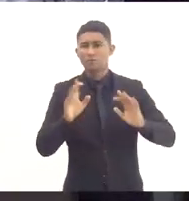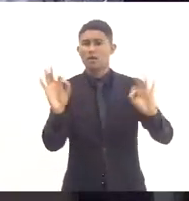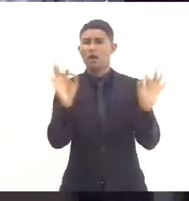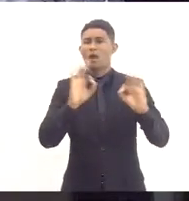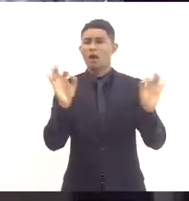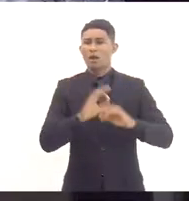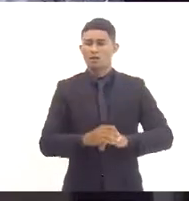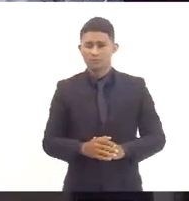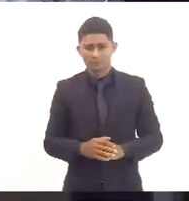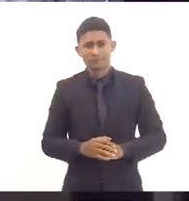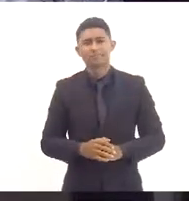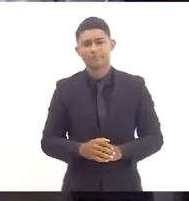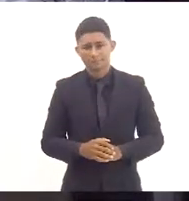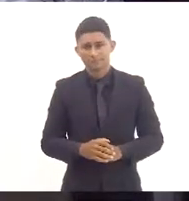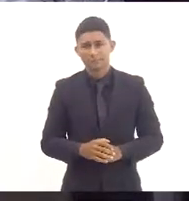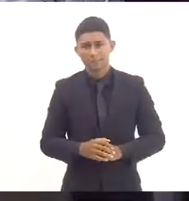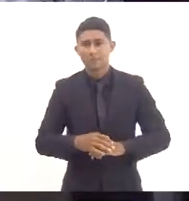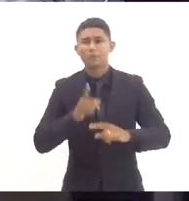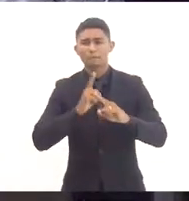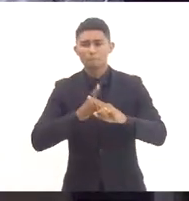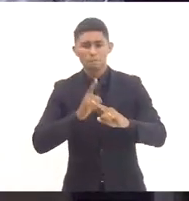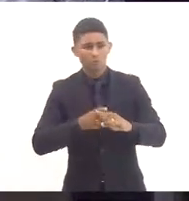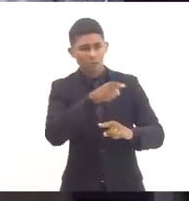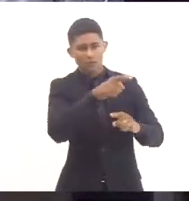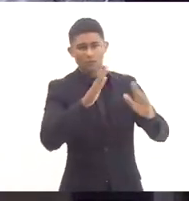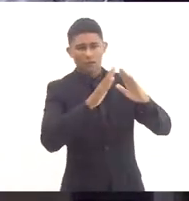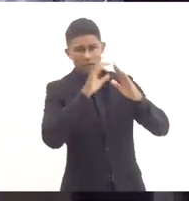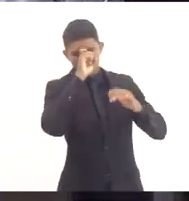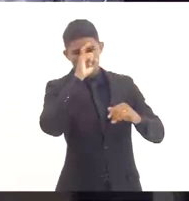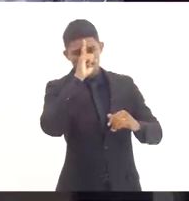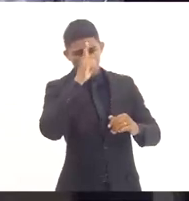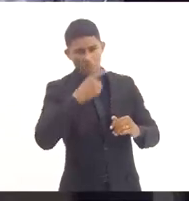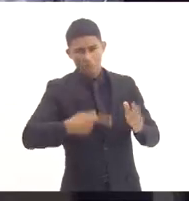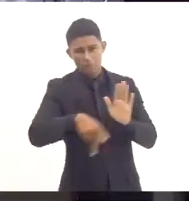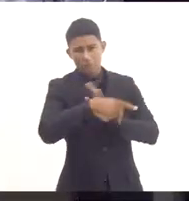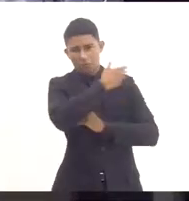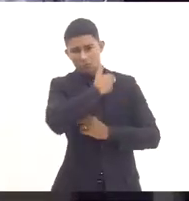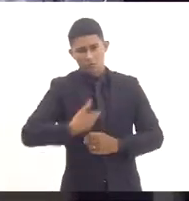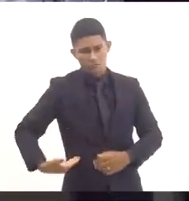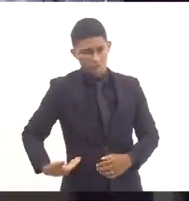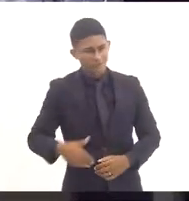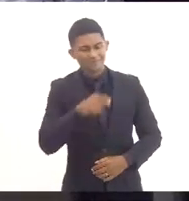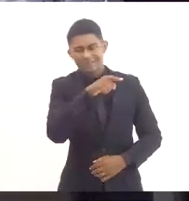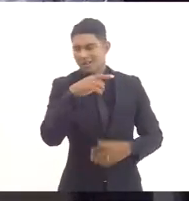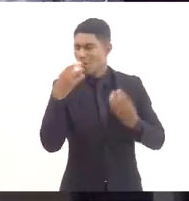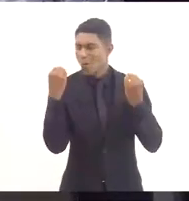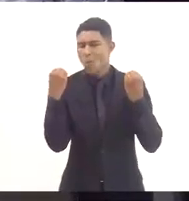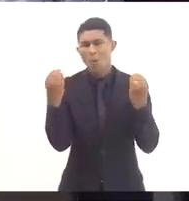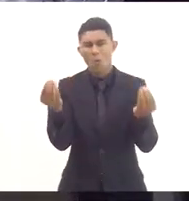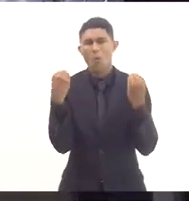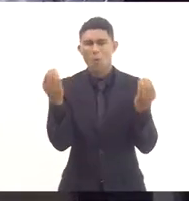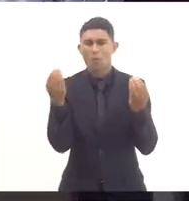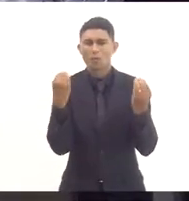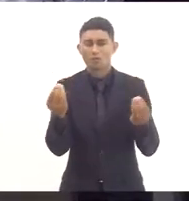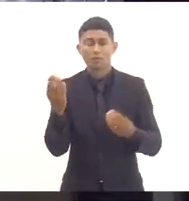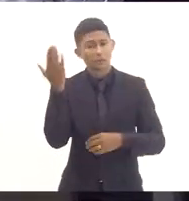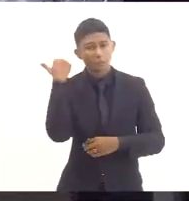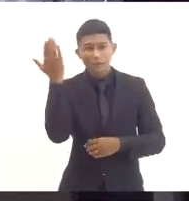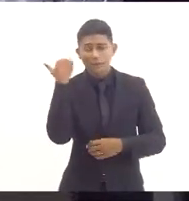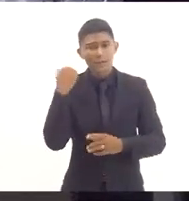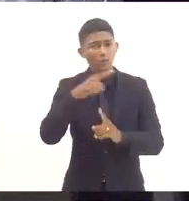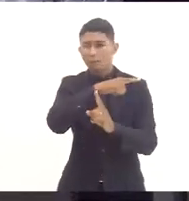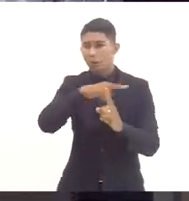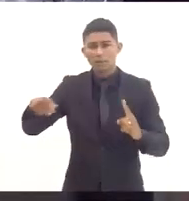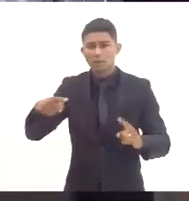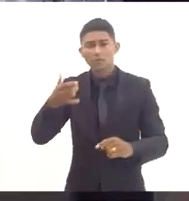é desumano o atendimento na maternidade pública você não tem na época era proibido e